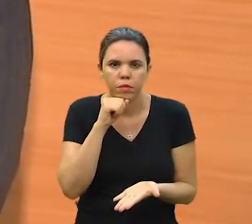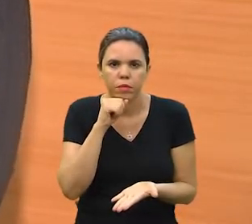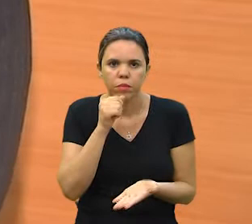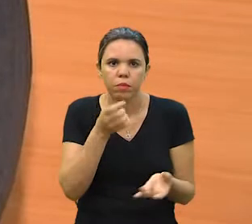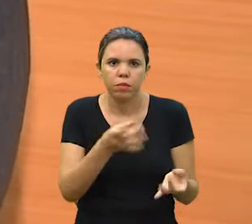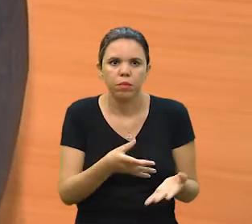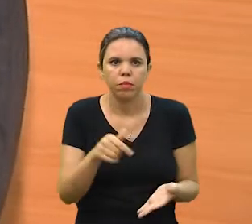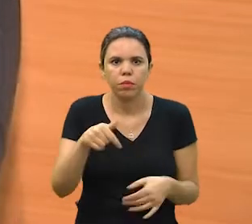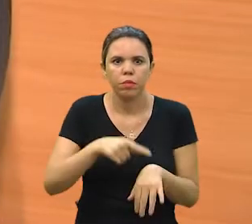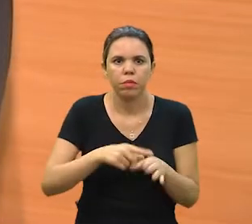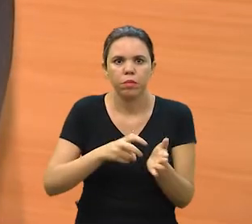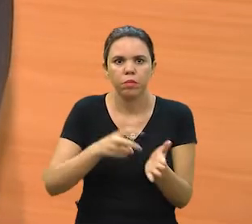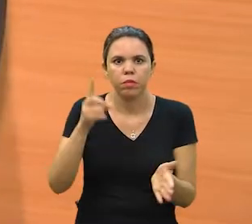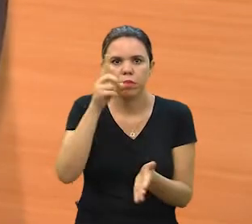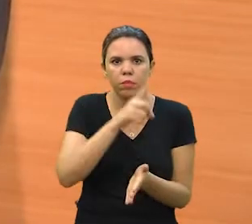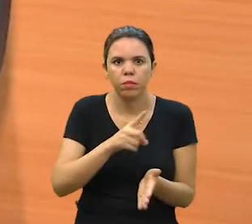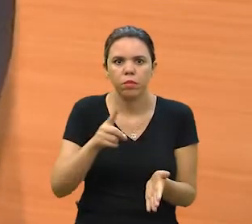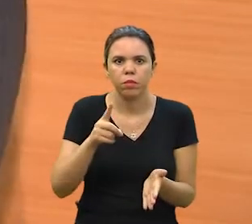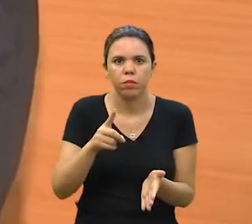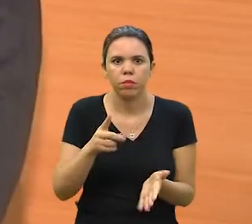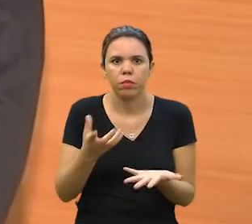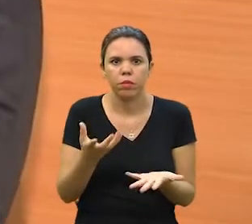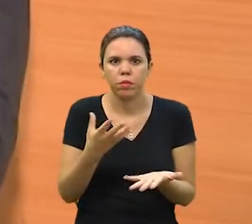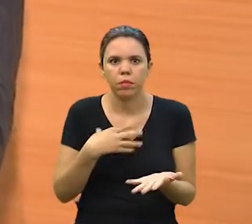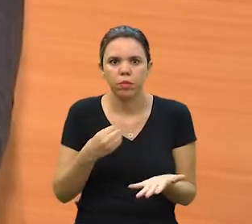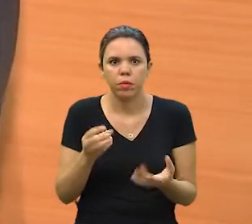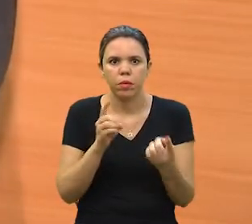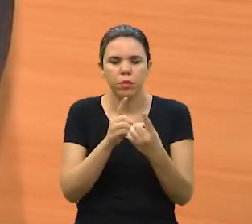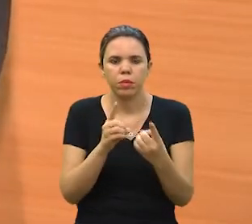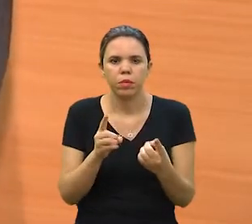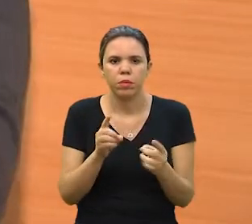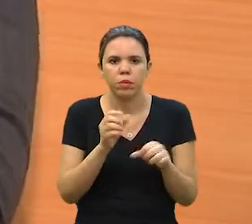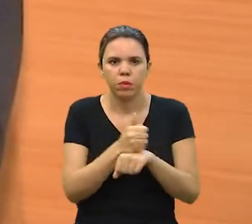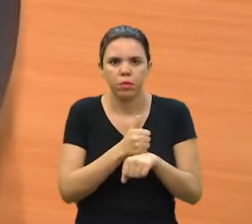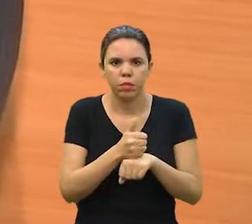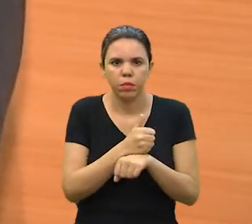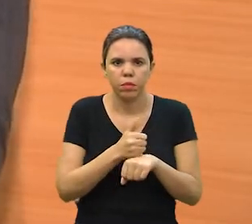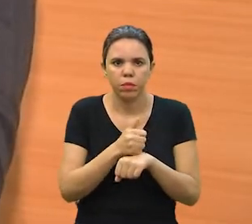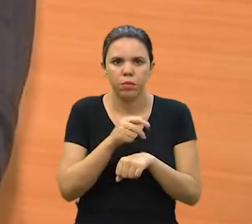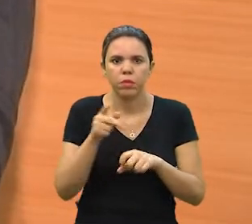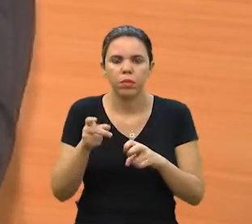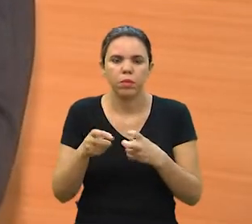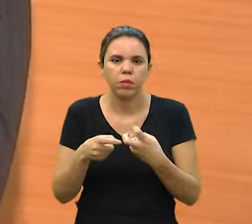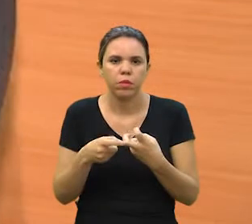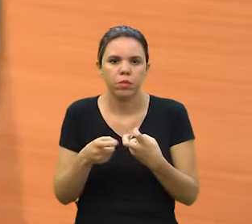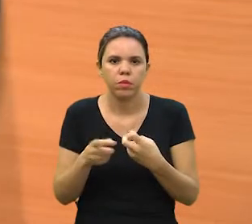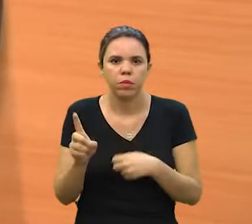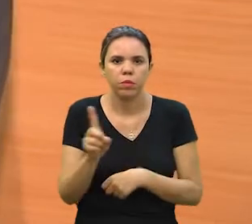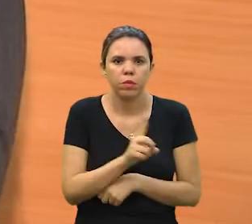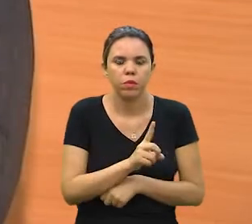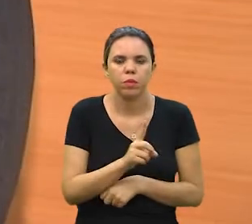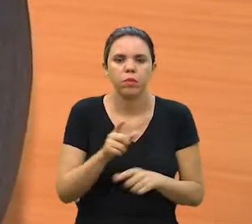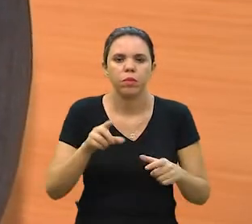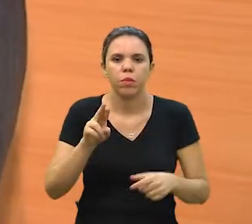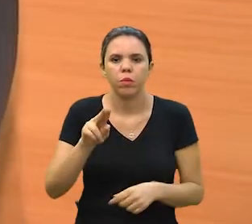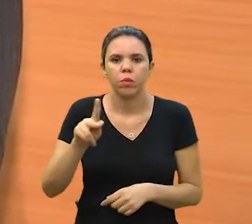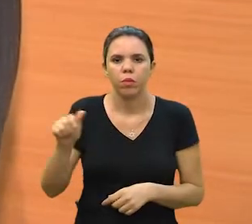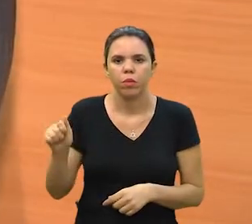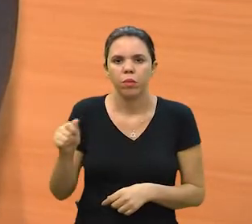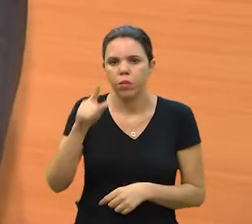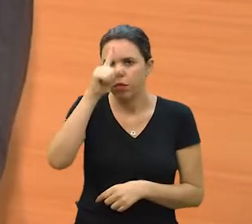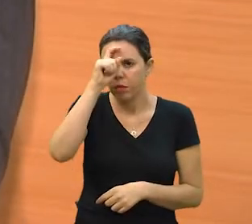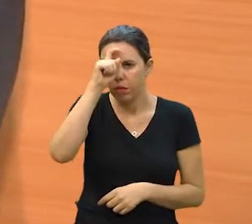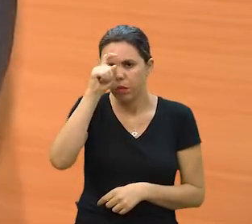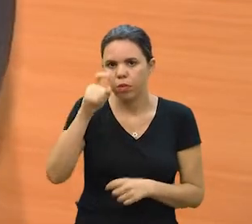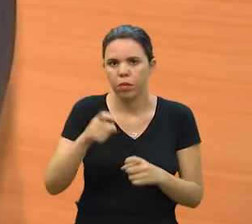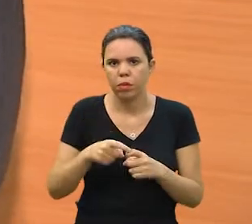que sai às 7 horas da manhã no domingo e quer que o filho seja atendido por um especialista, que seja um pediatra, ela chega na UPA ou